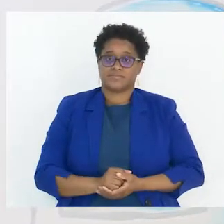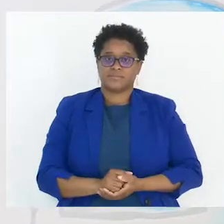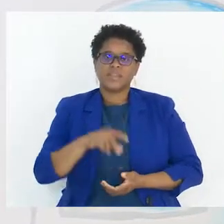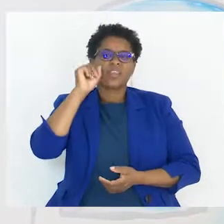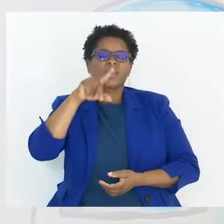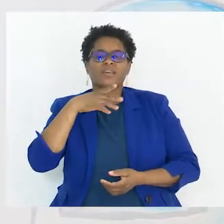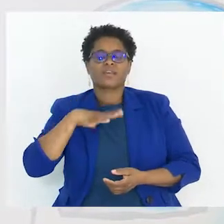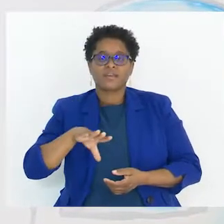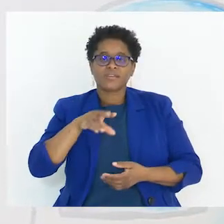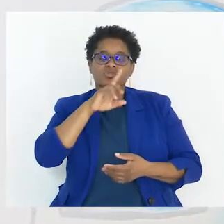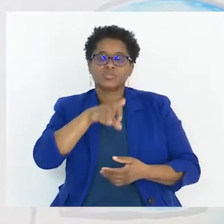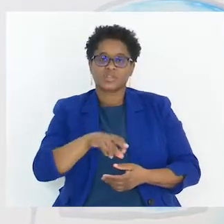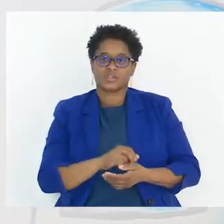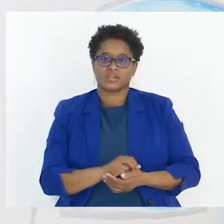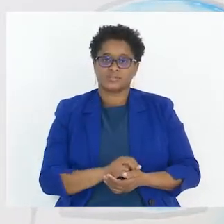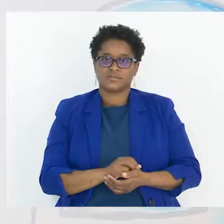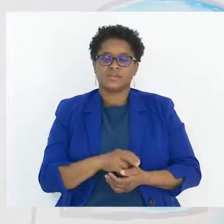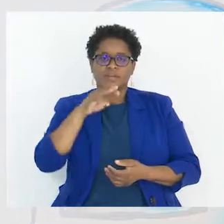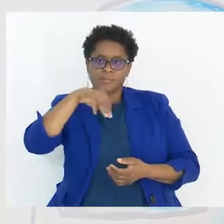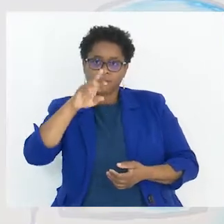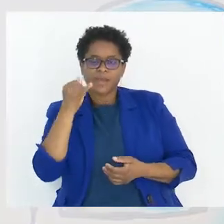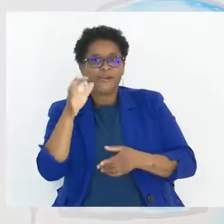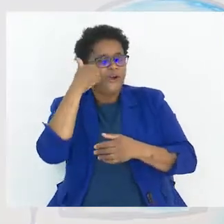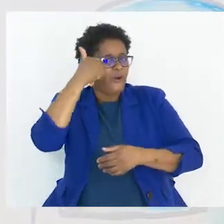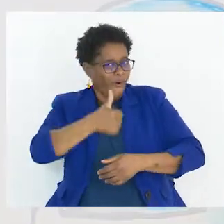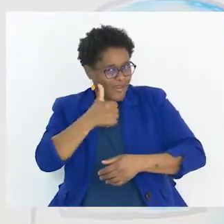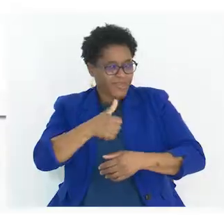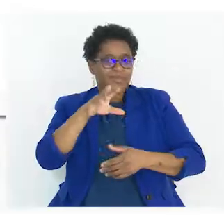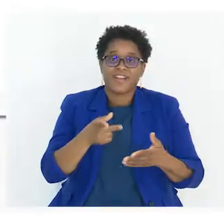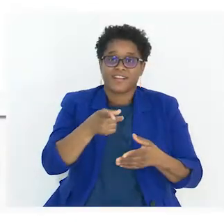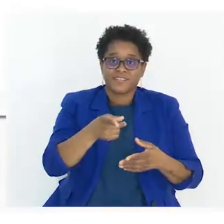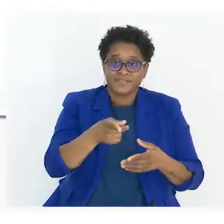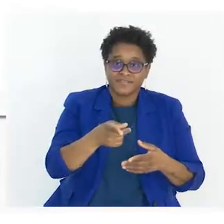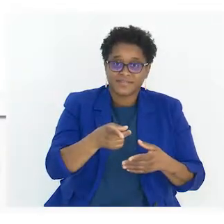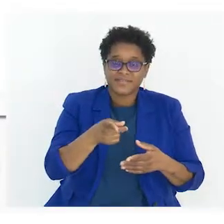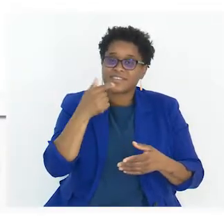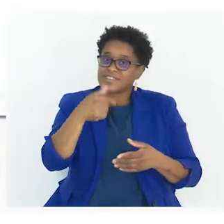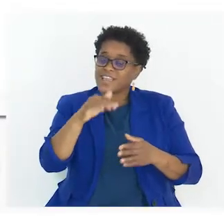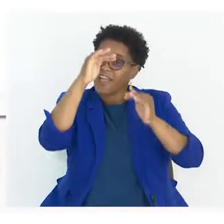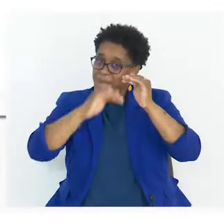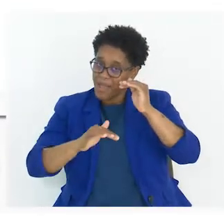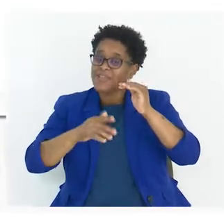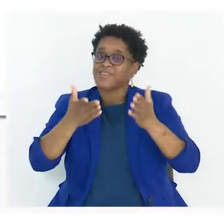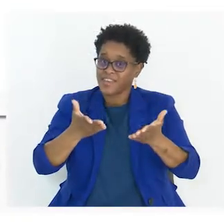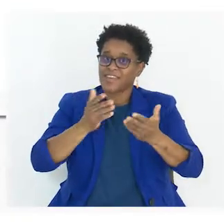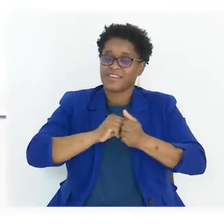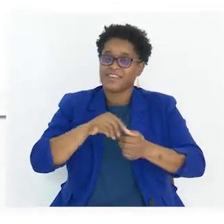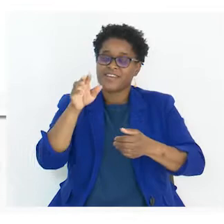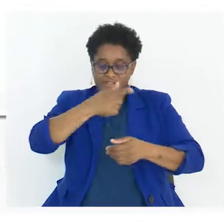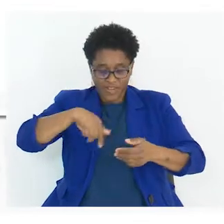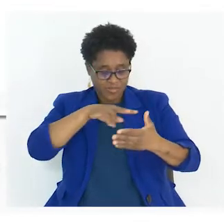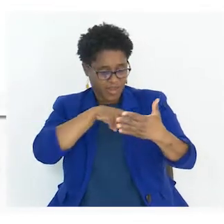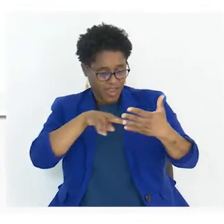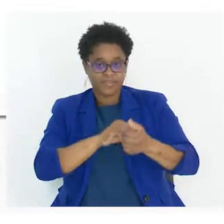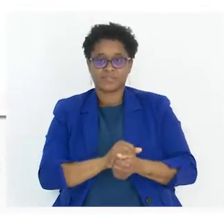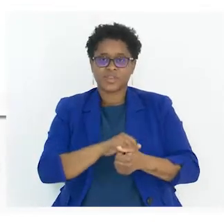Quem quer responder? Mário, ótimo. É a opção que está embaixo, não é? Vamos ler. O